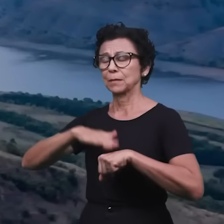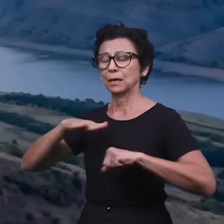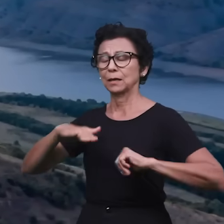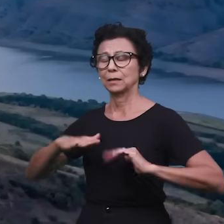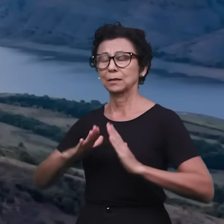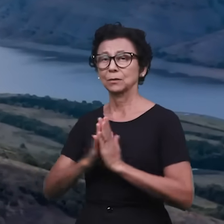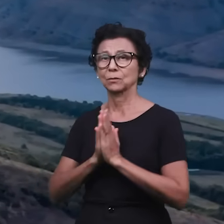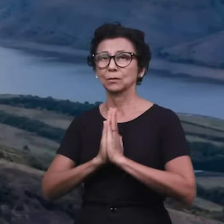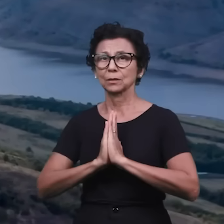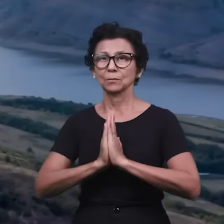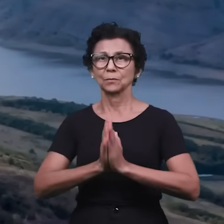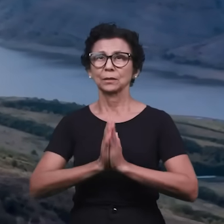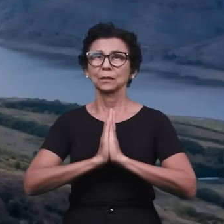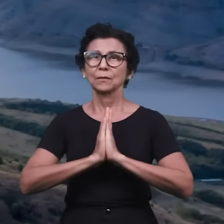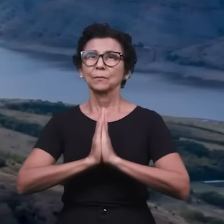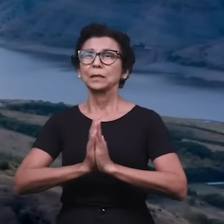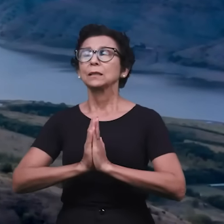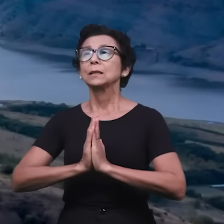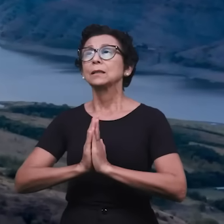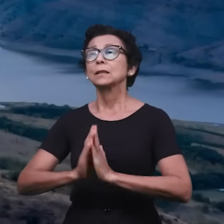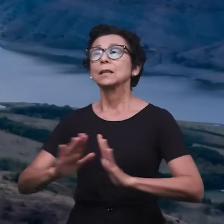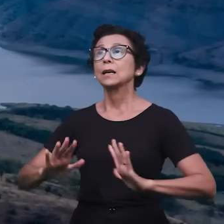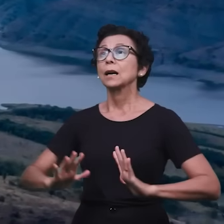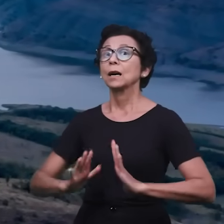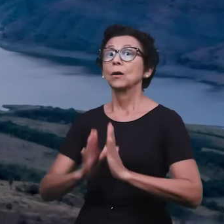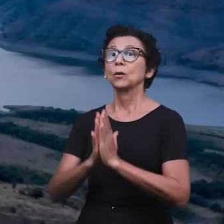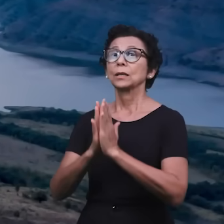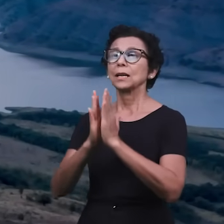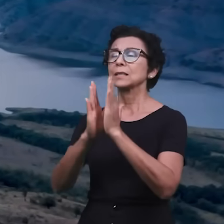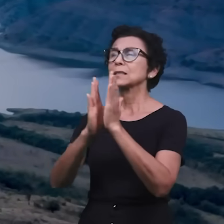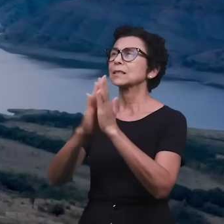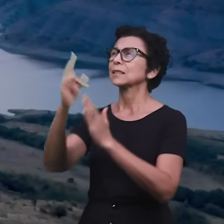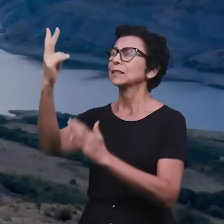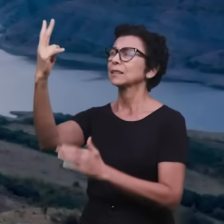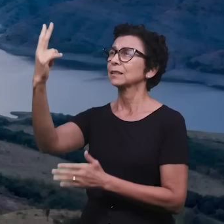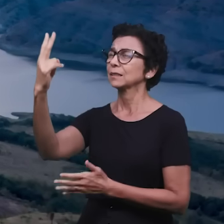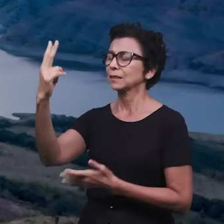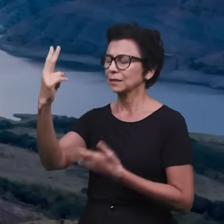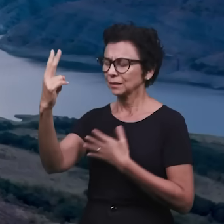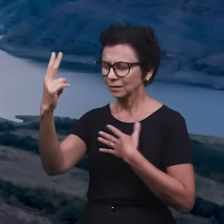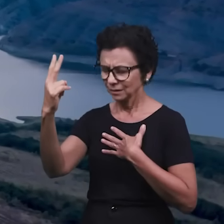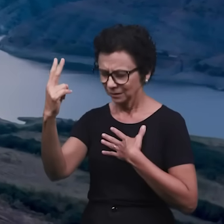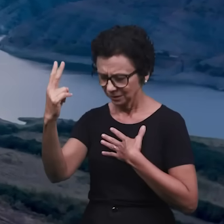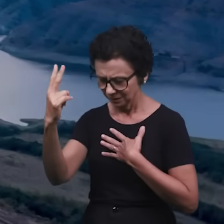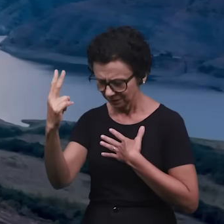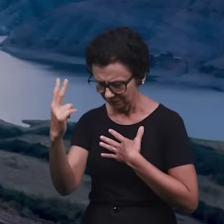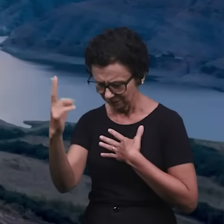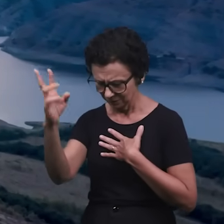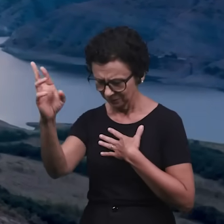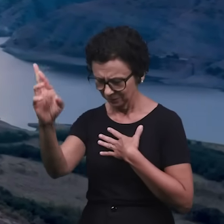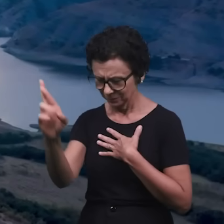Dá ouvidos à voz da minha oração,